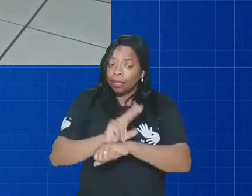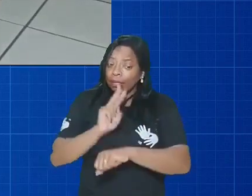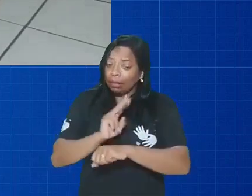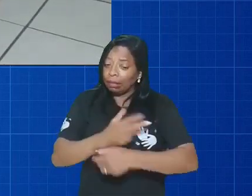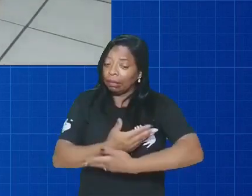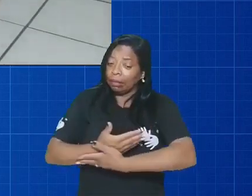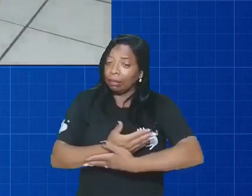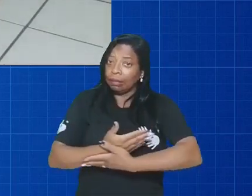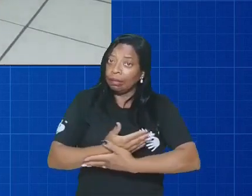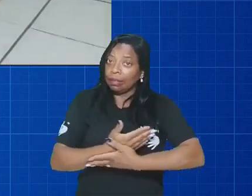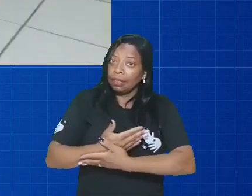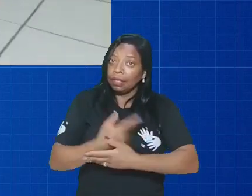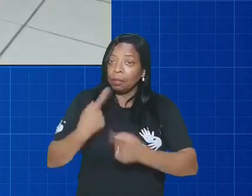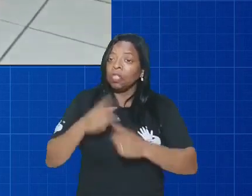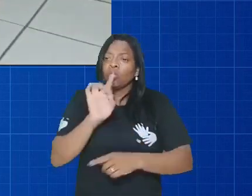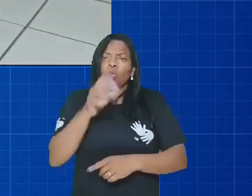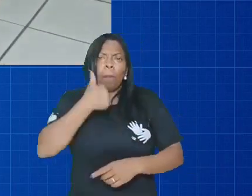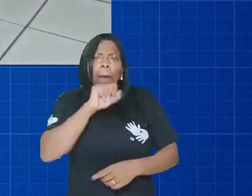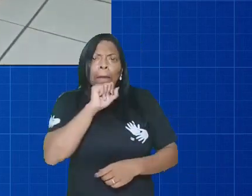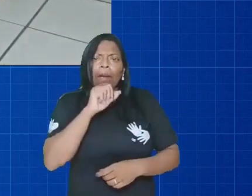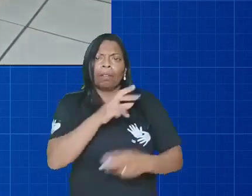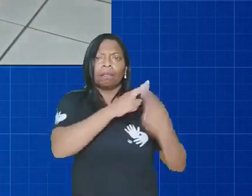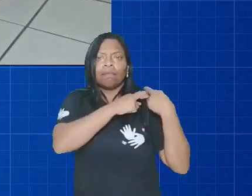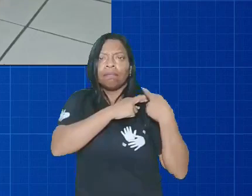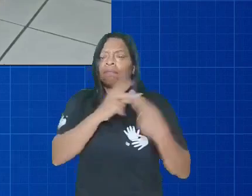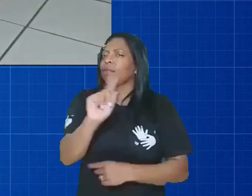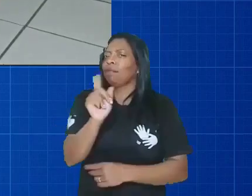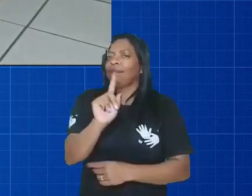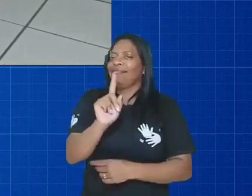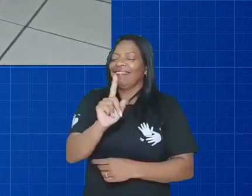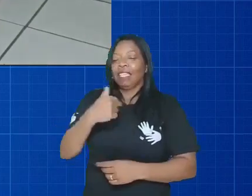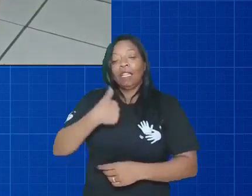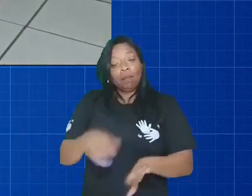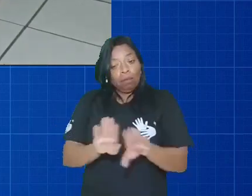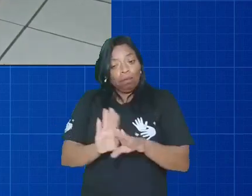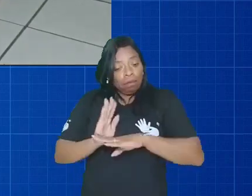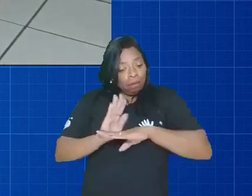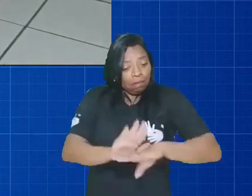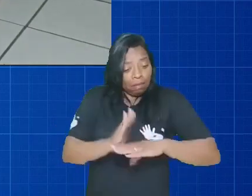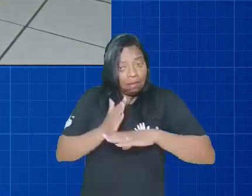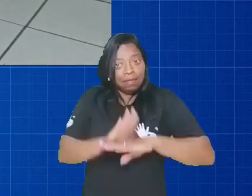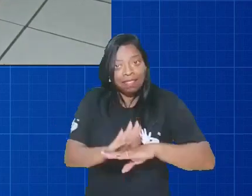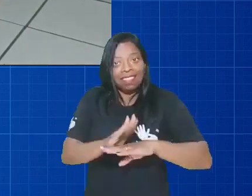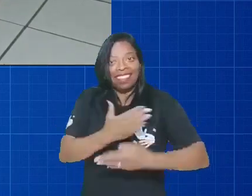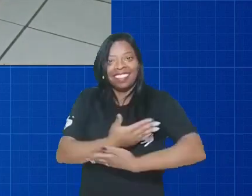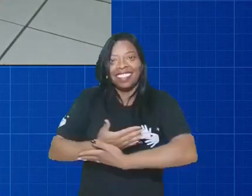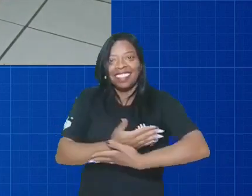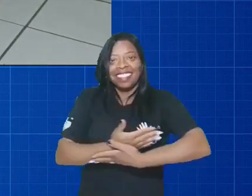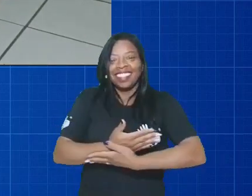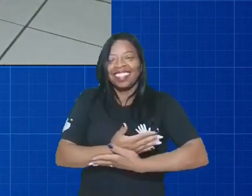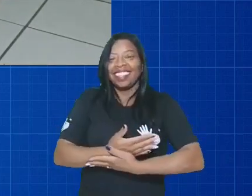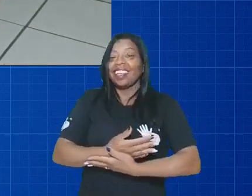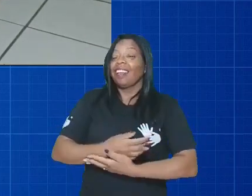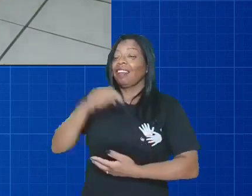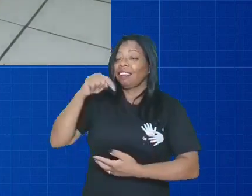do processo, né? A gente vem de um mundo, né, a questão de que só a mulher, às vezes, né, e não é isso, né?